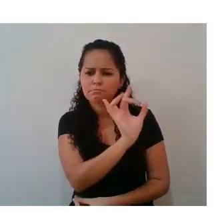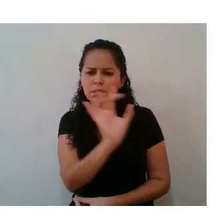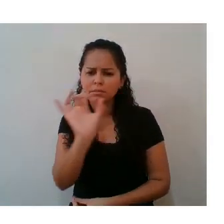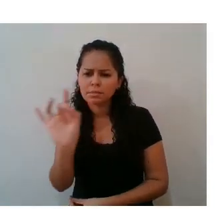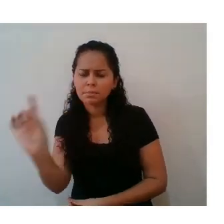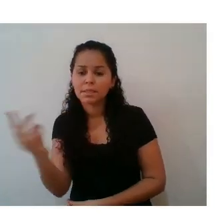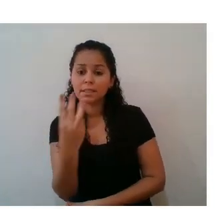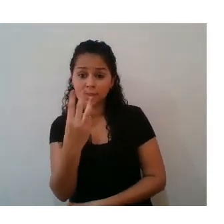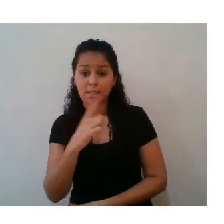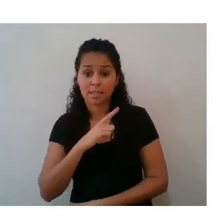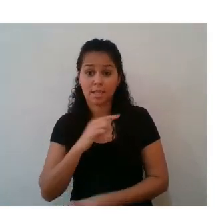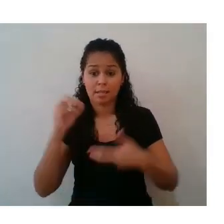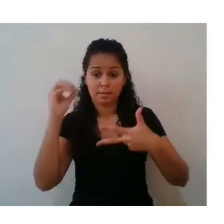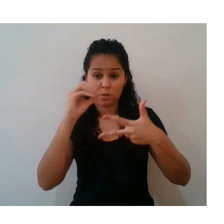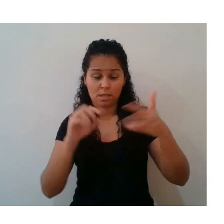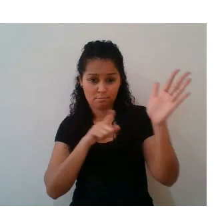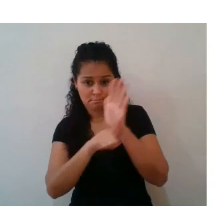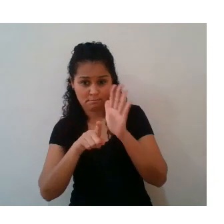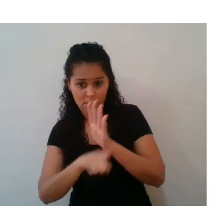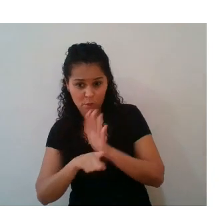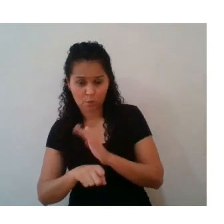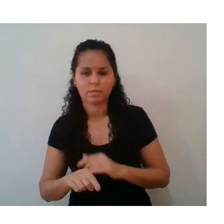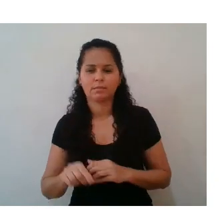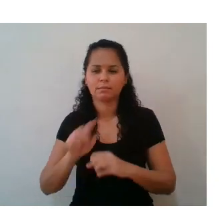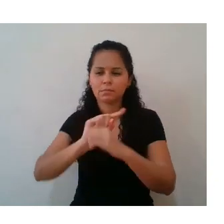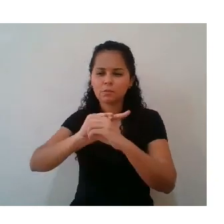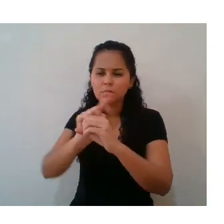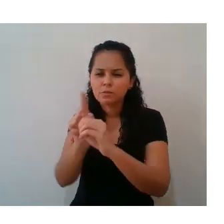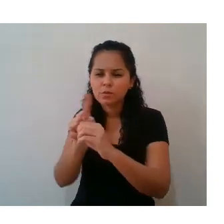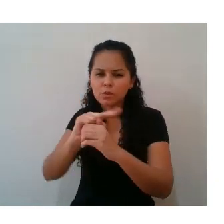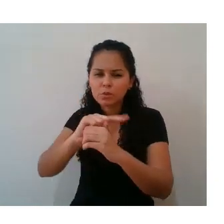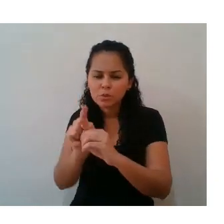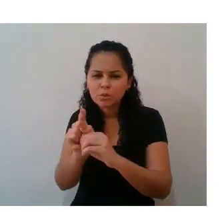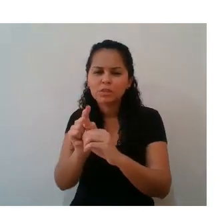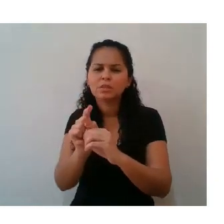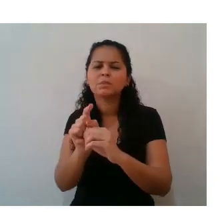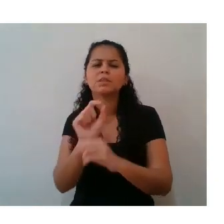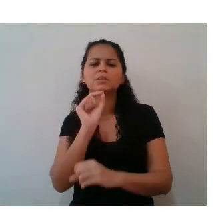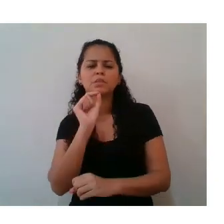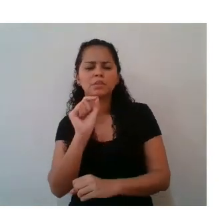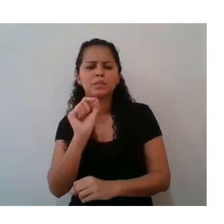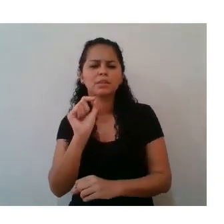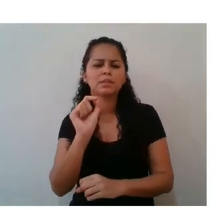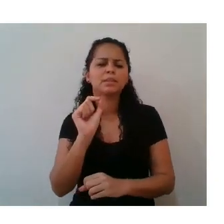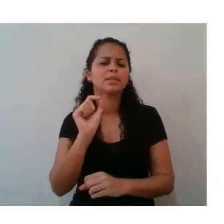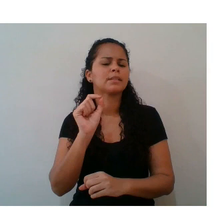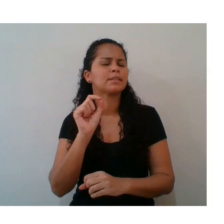que frequentemente caem no Enem. O voltímetro, ele nunca está no meio, ele